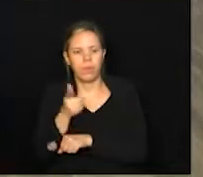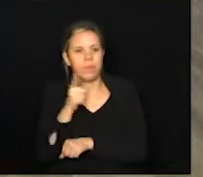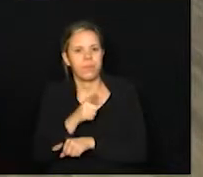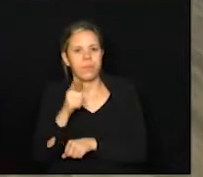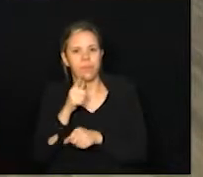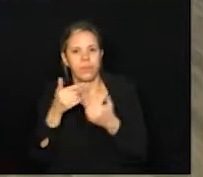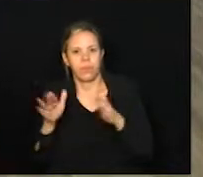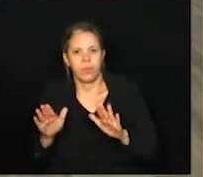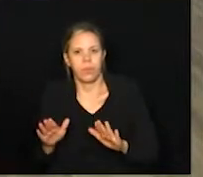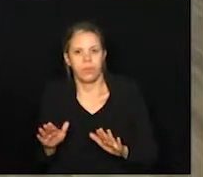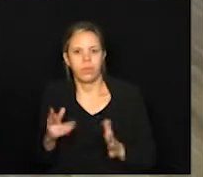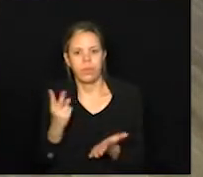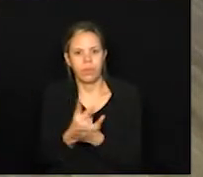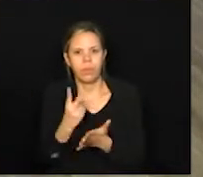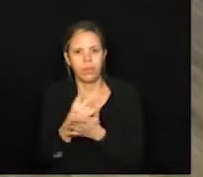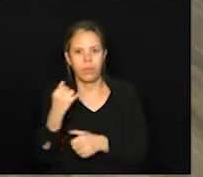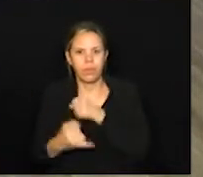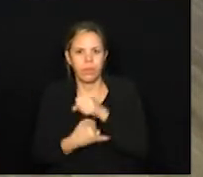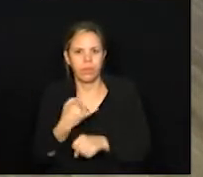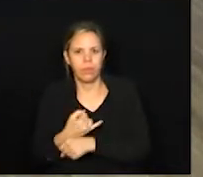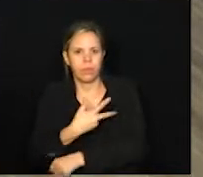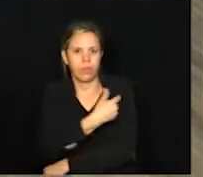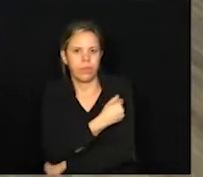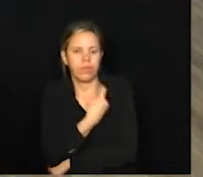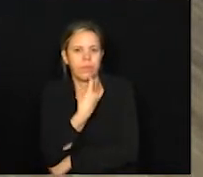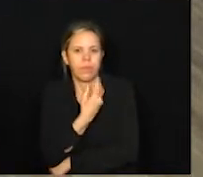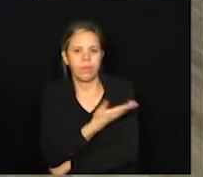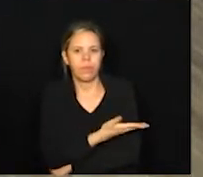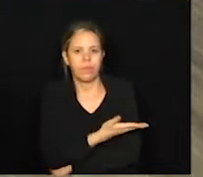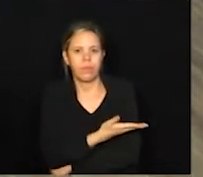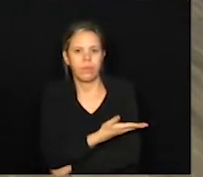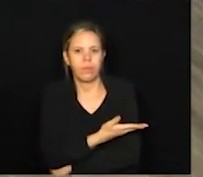consegue abrir lá no mesmo site,